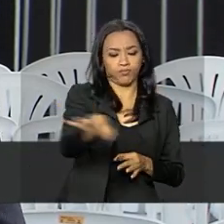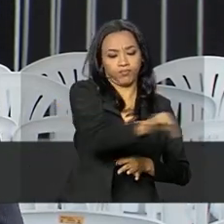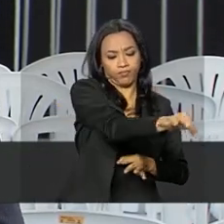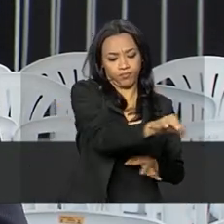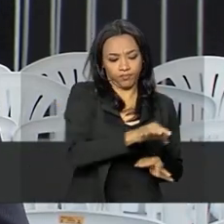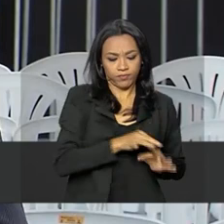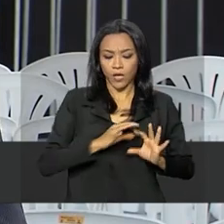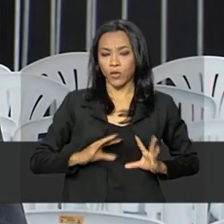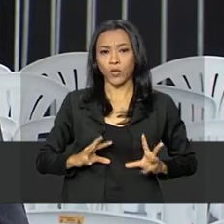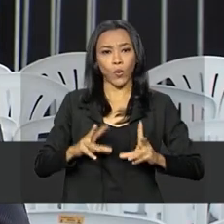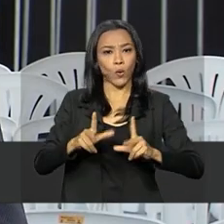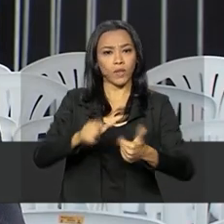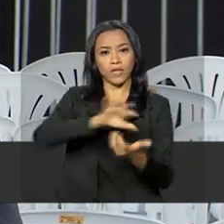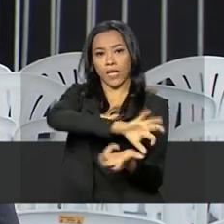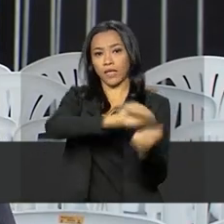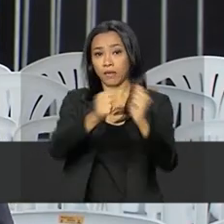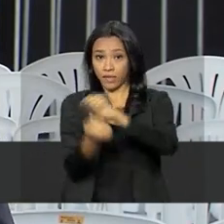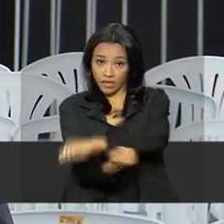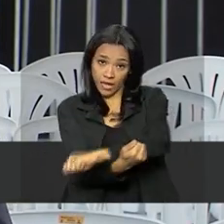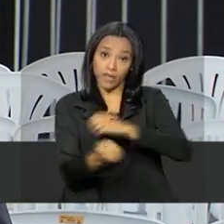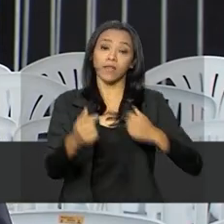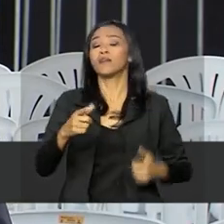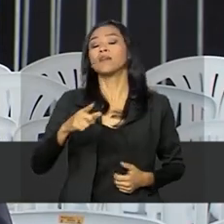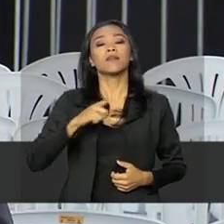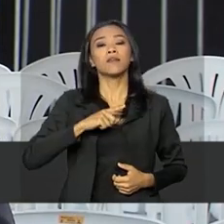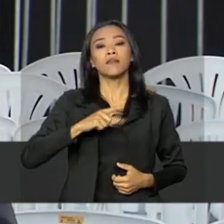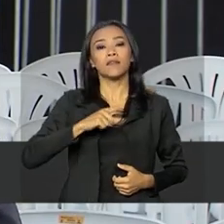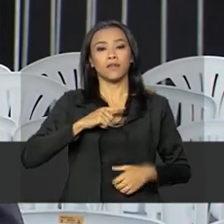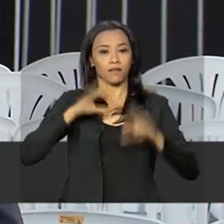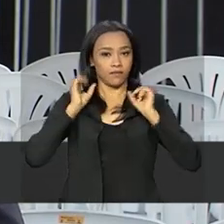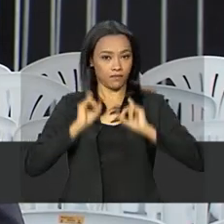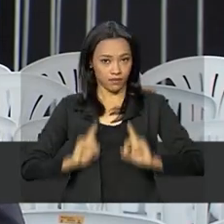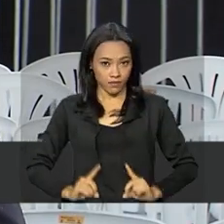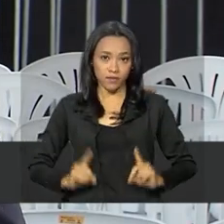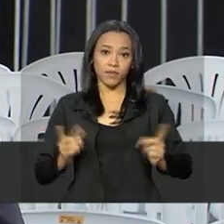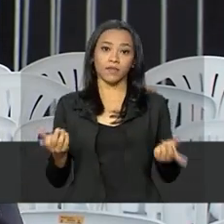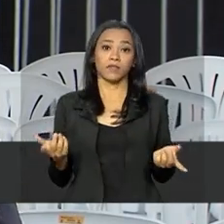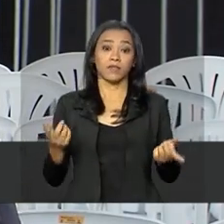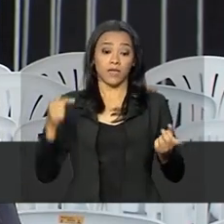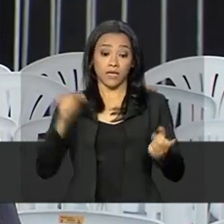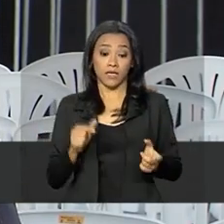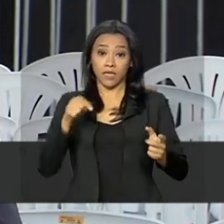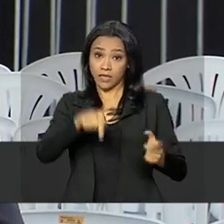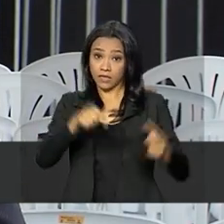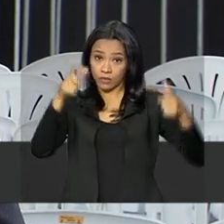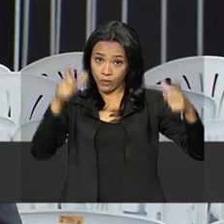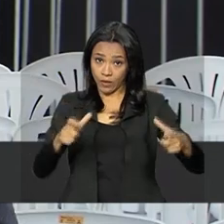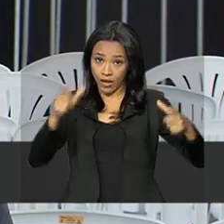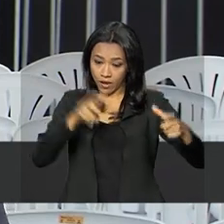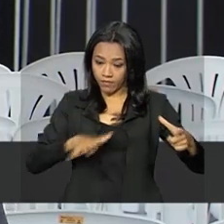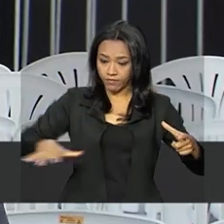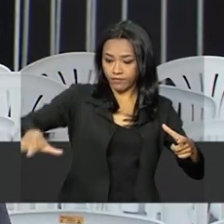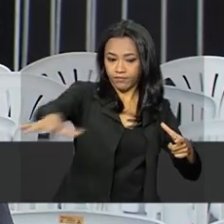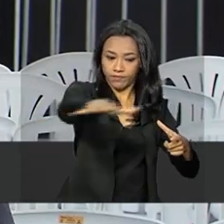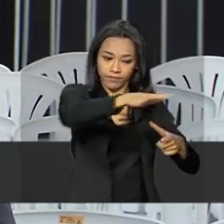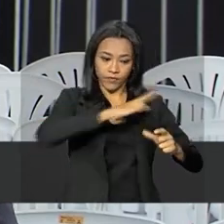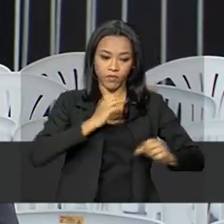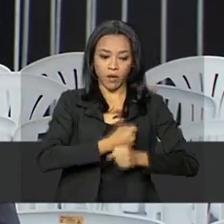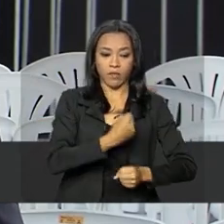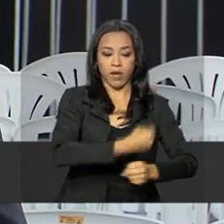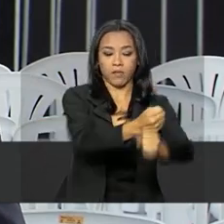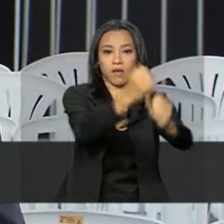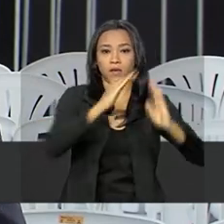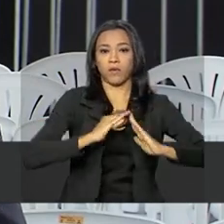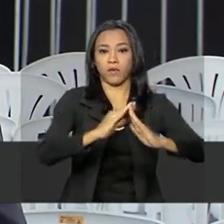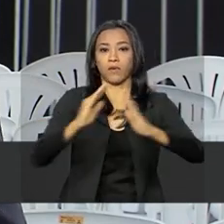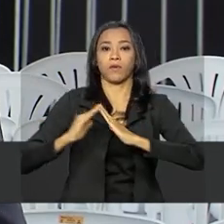metros quadrados, todas adaptadas para portadores de necessidades especiais. O condomínio residencial, chamado de Flamboyant 1, 2 e